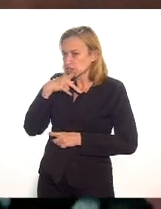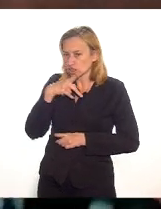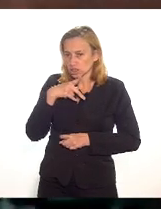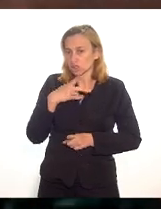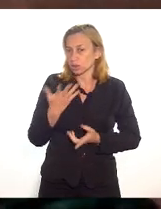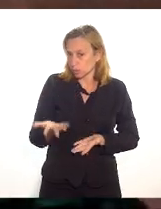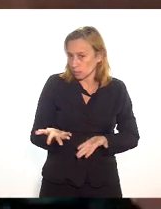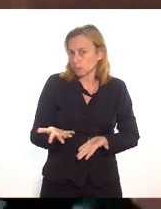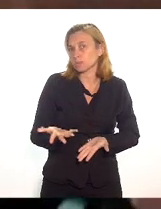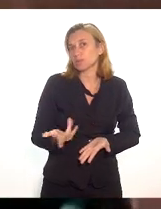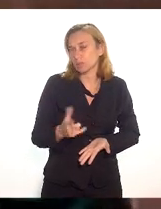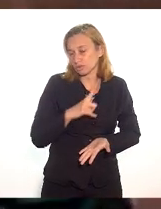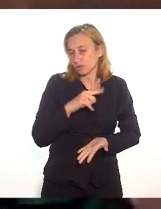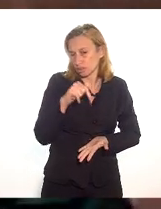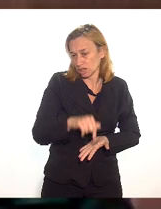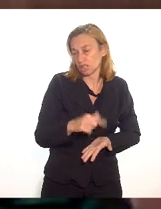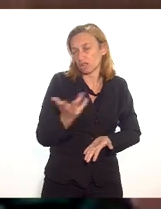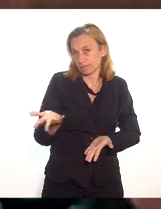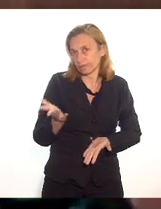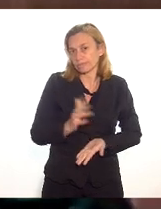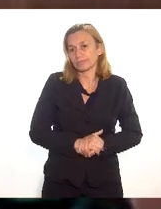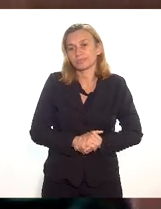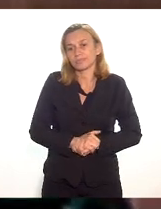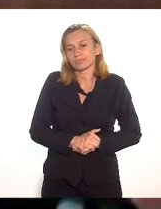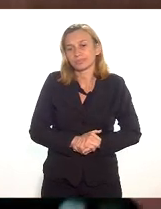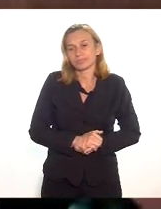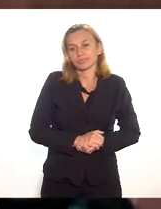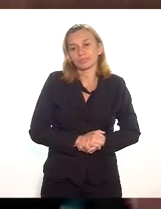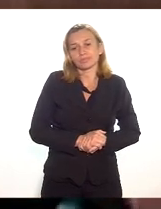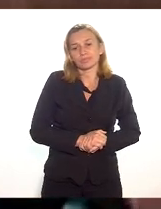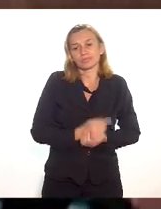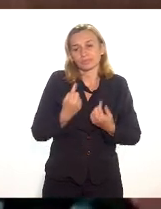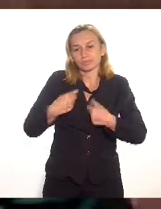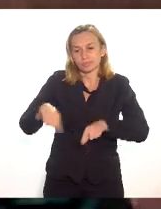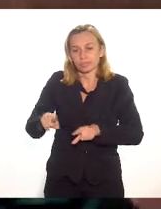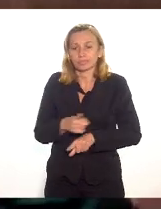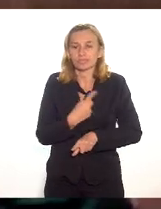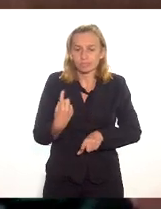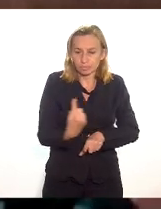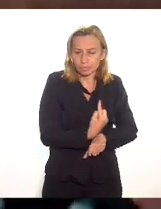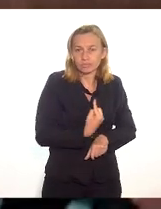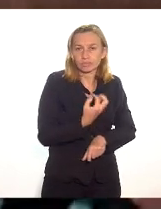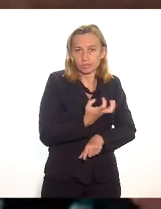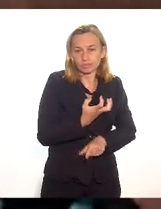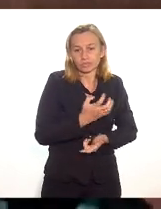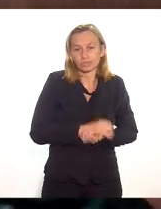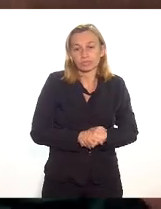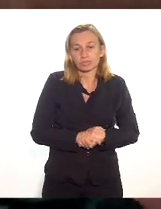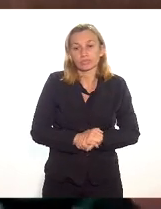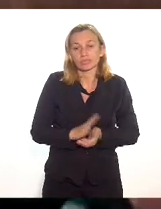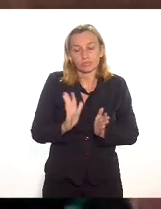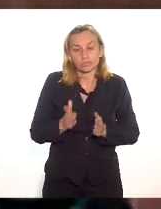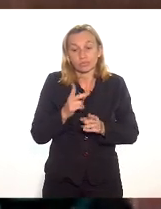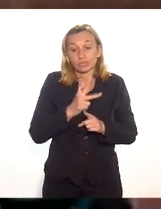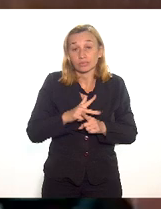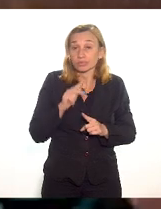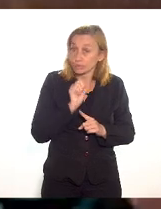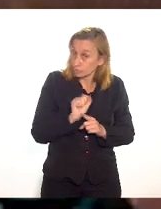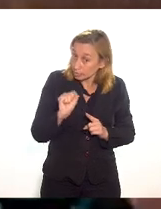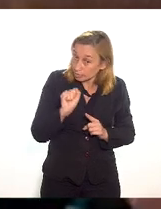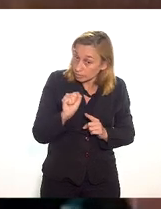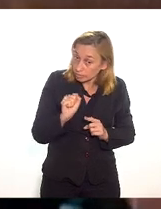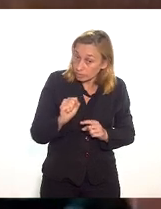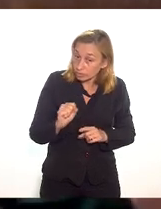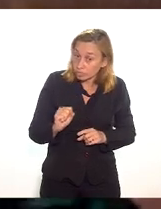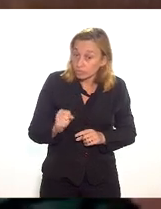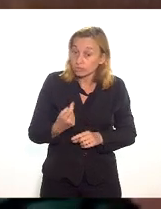se opuseram ao que nós defendíamos e defendemos. Ganhamos hoje de